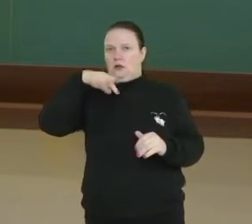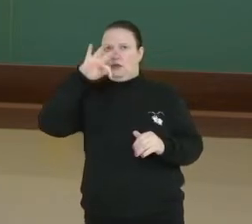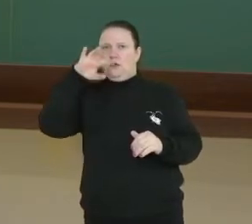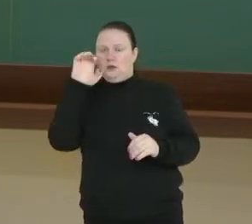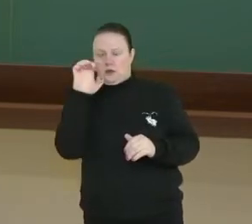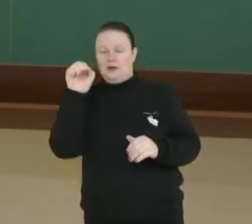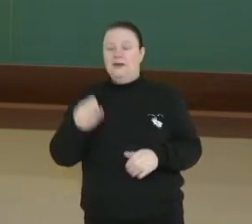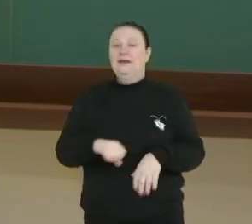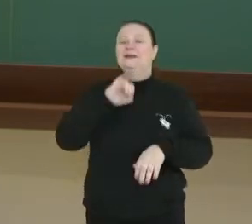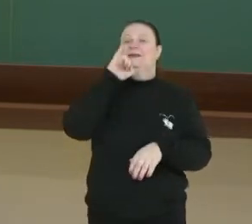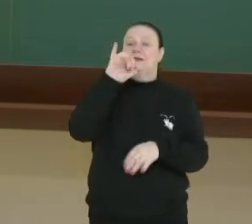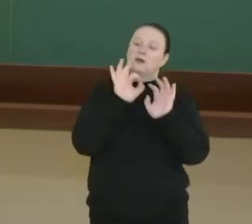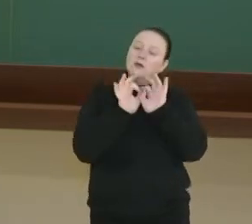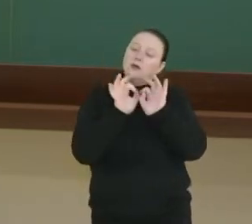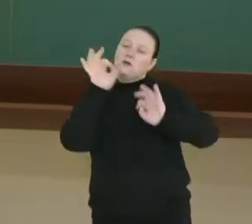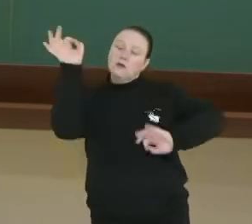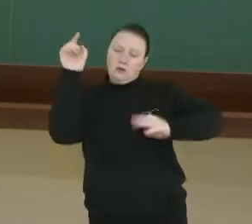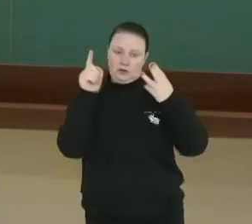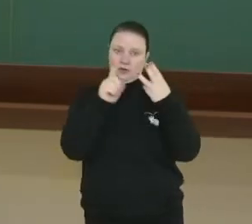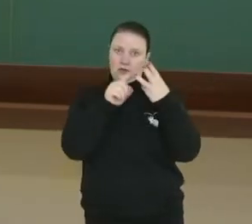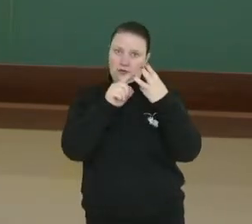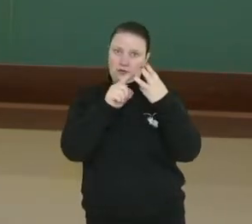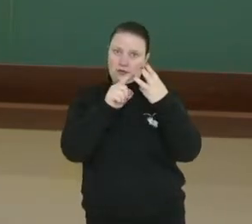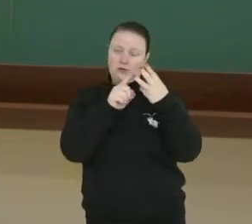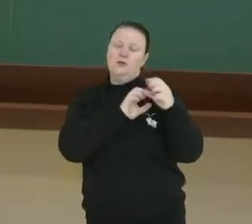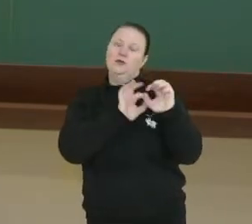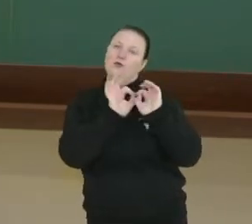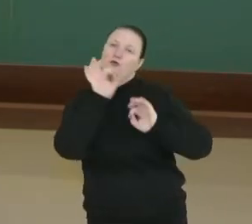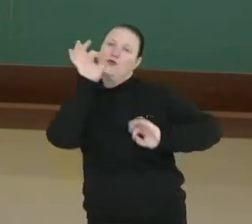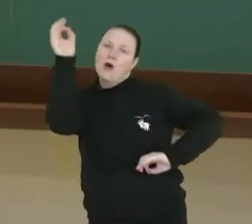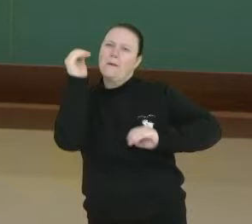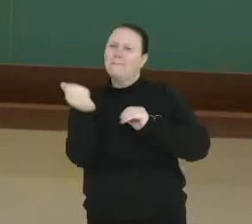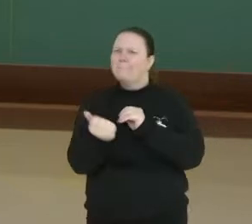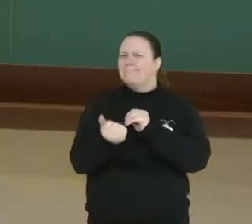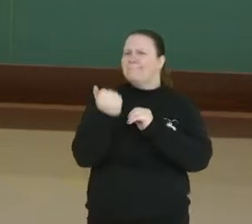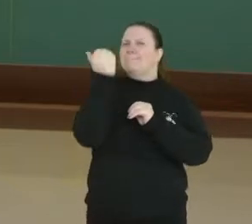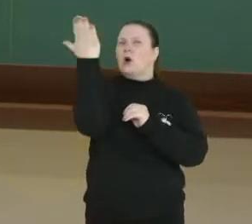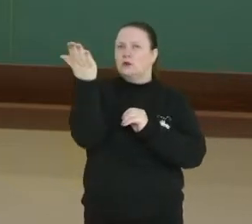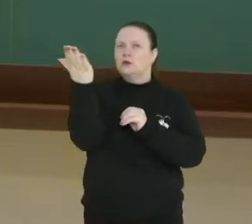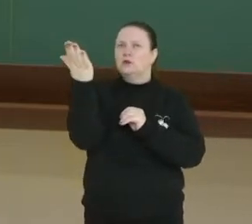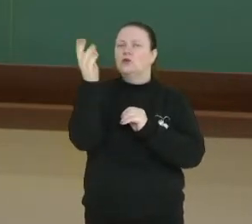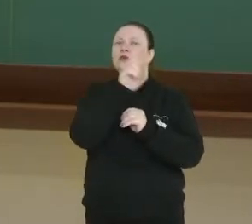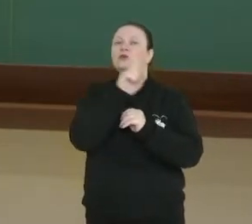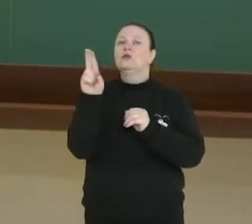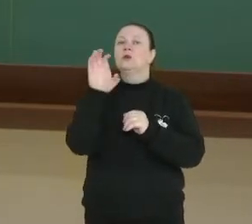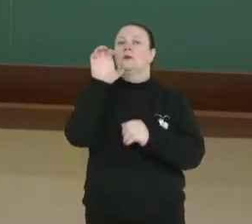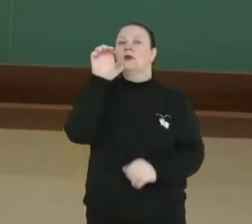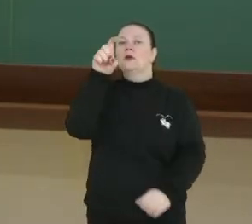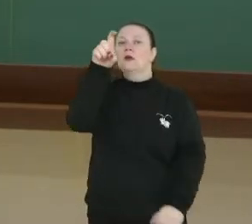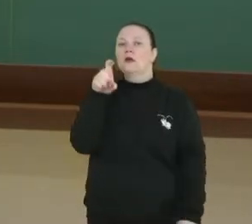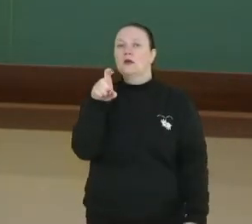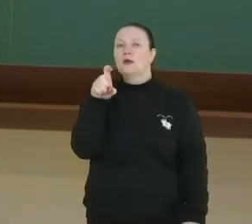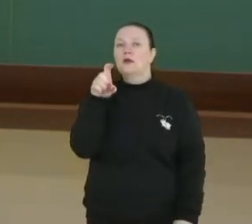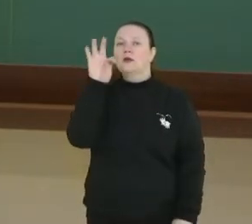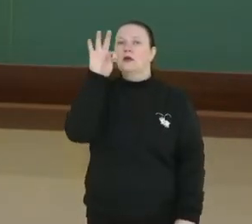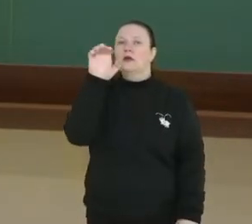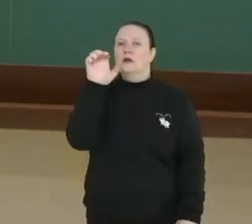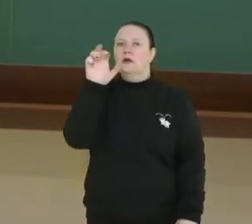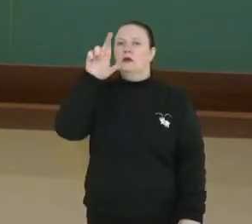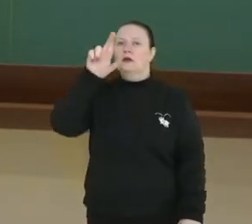se a distância do centro até a reta é maior que o raio, nós vamos dizer que essa reta